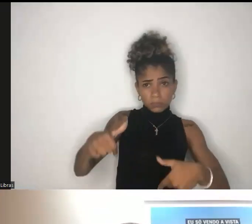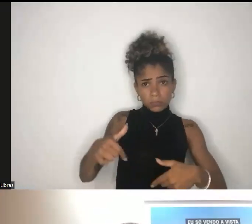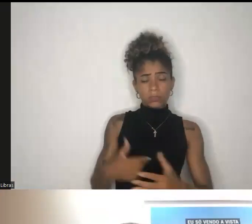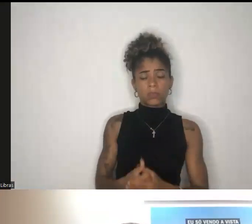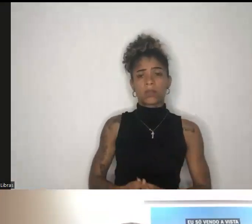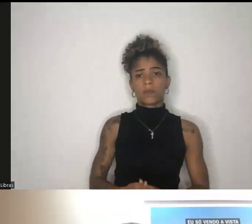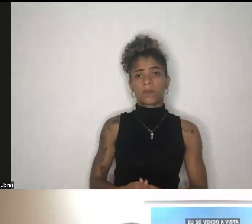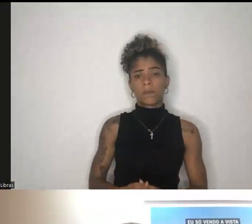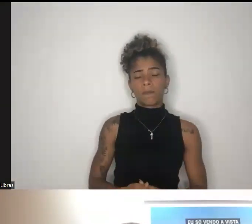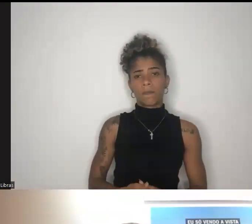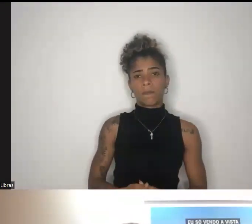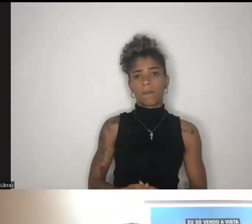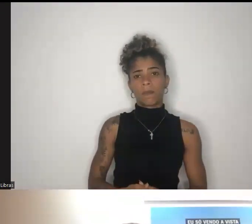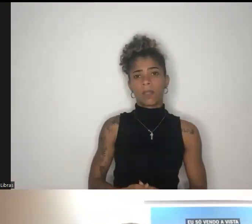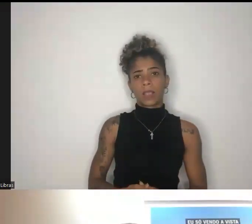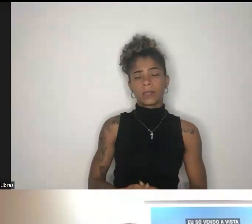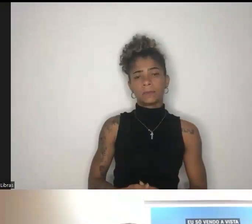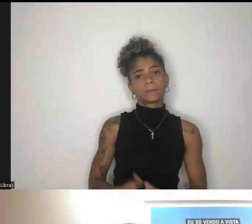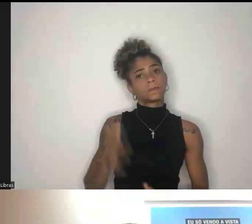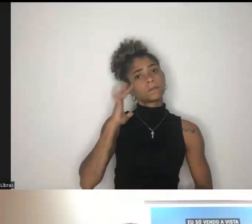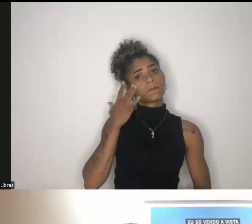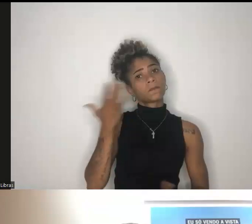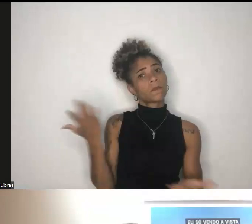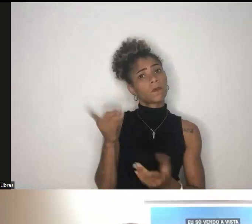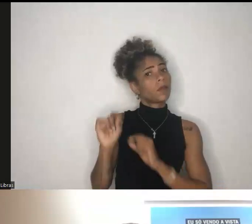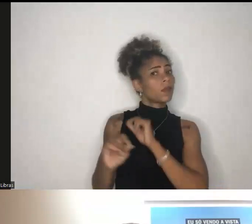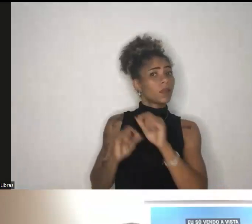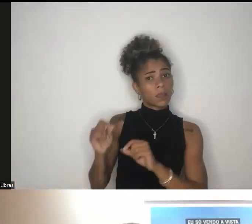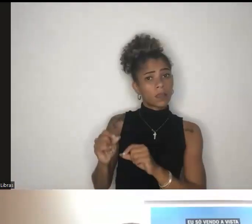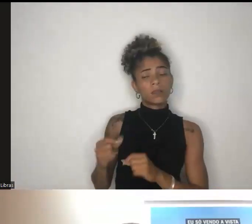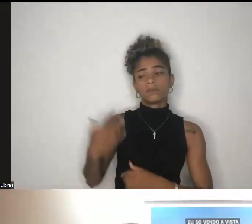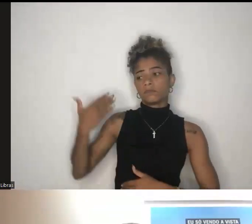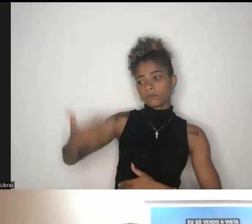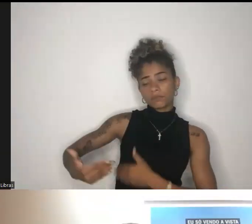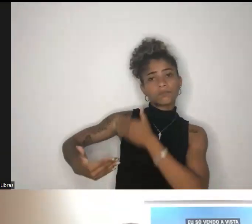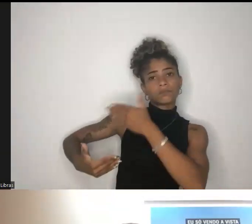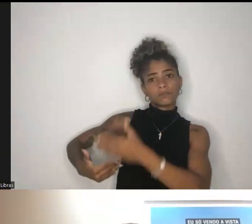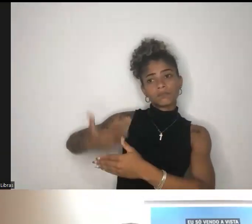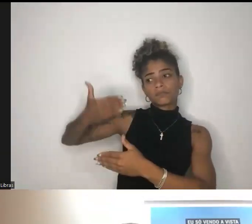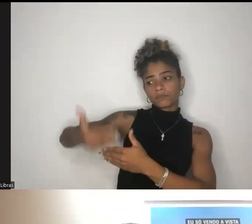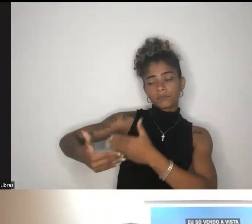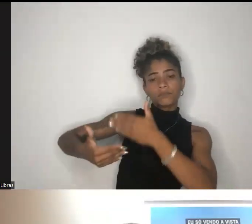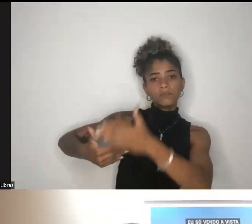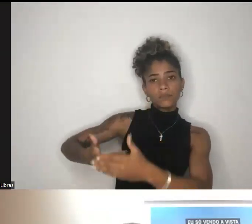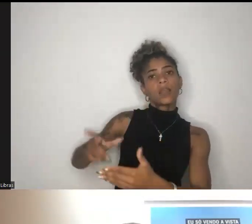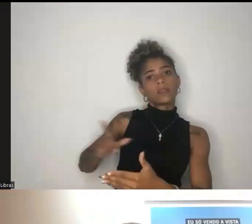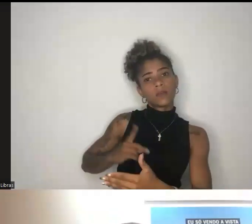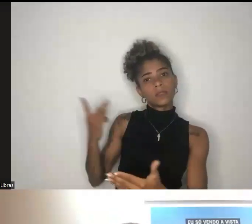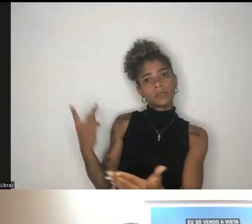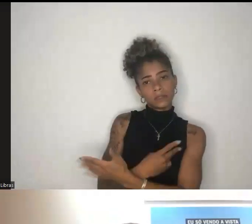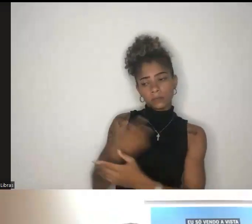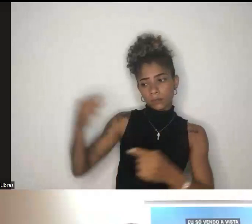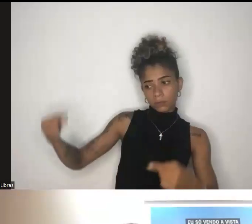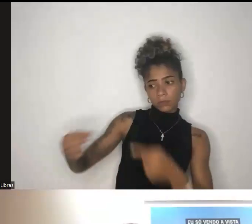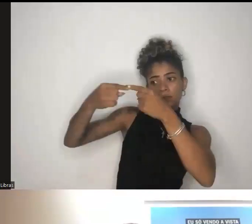eu acho agora Batman que cada vez mais deve haver uma confluência entre